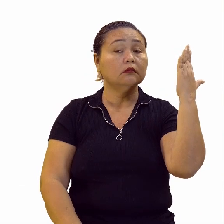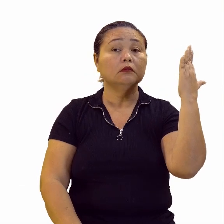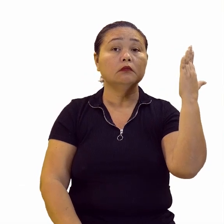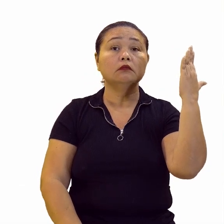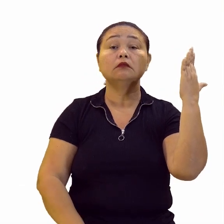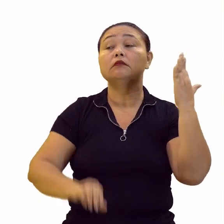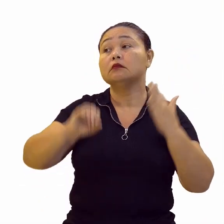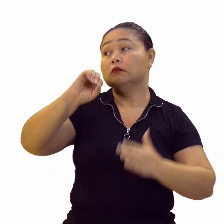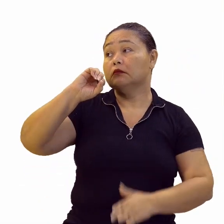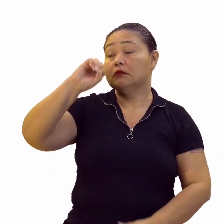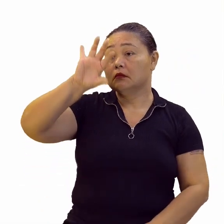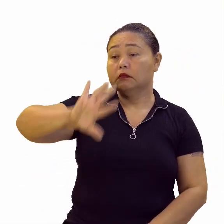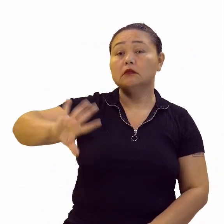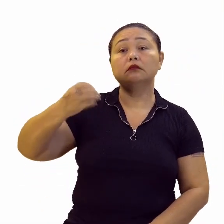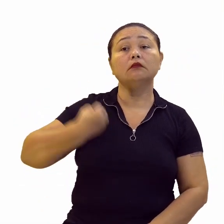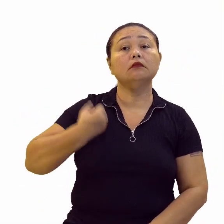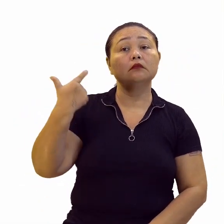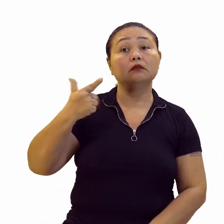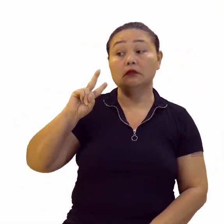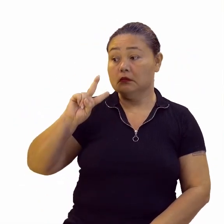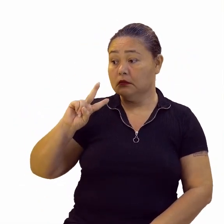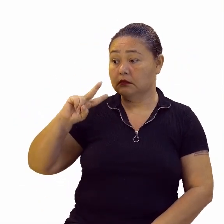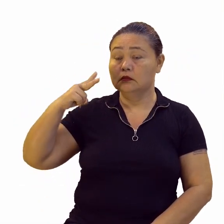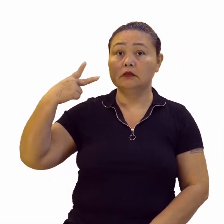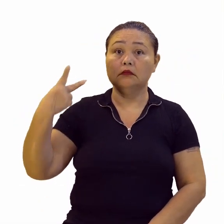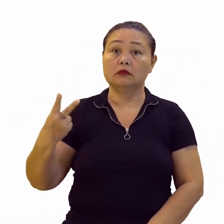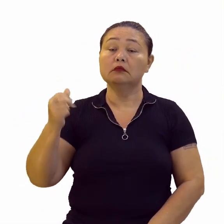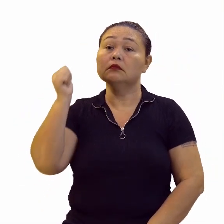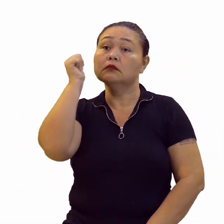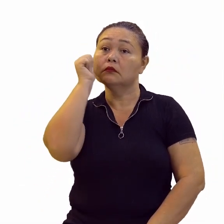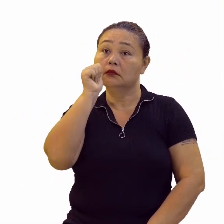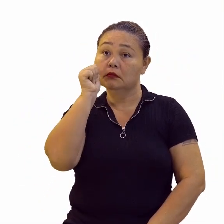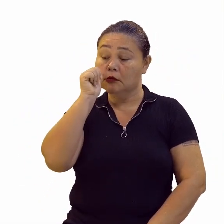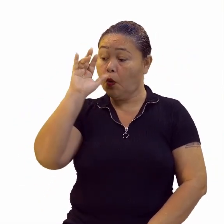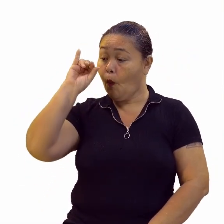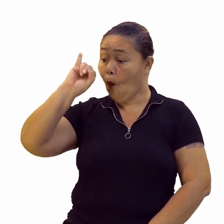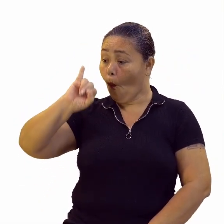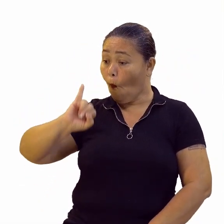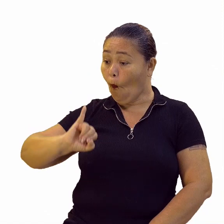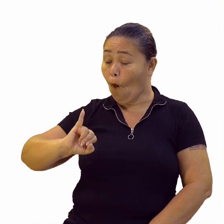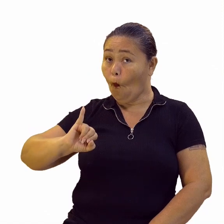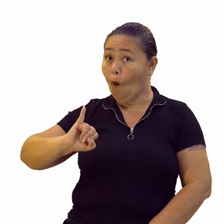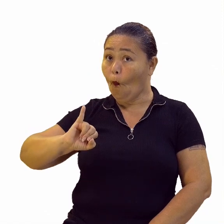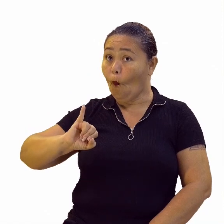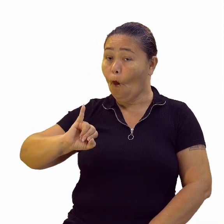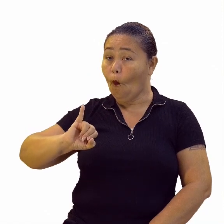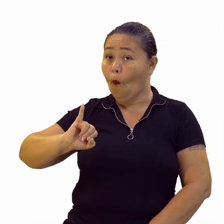Na imagem número 2, nós temos o inverso. Nós temos uma moça magra,